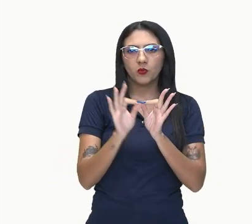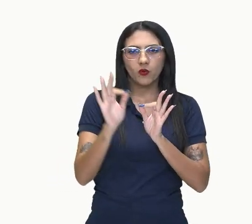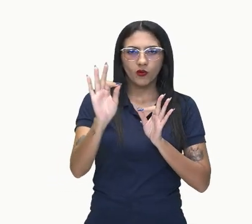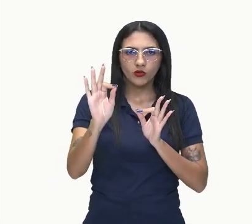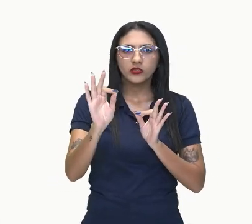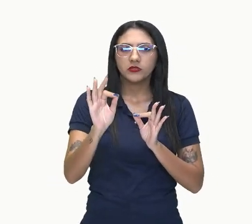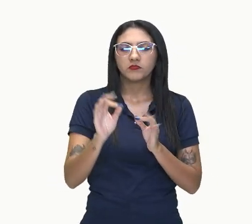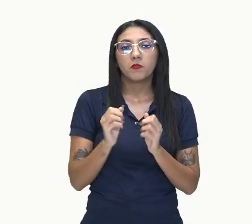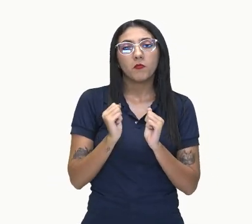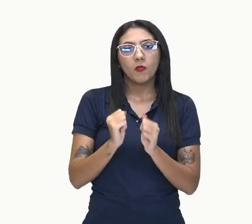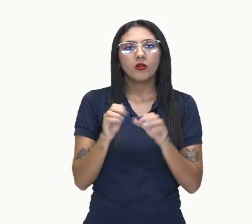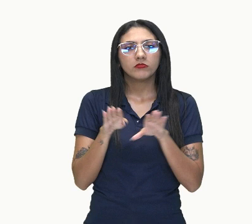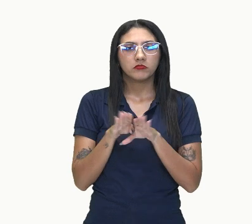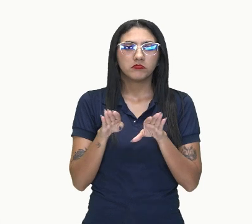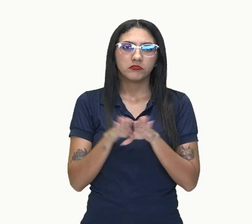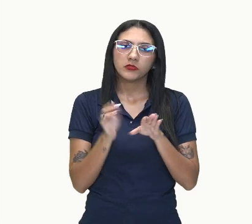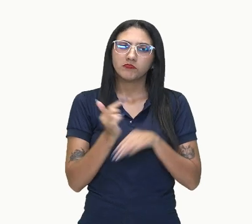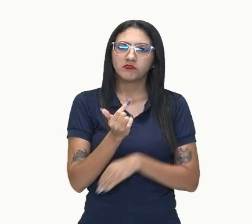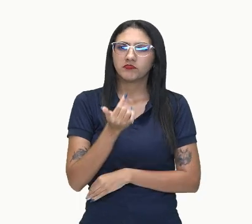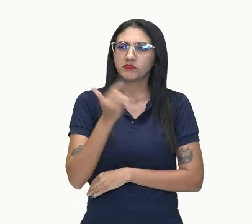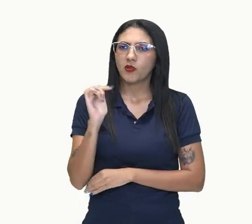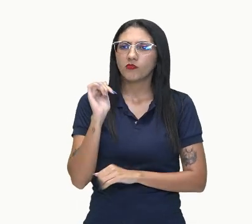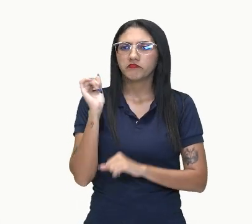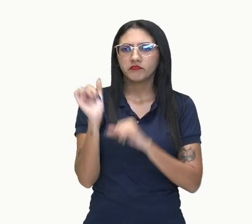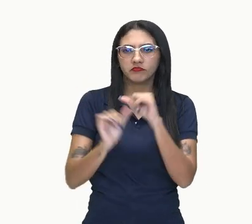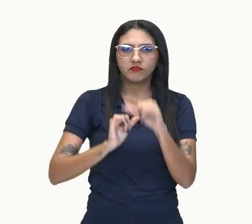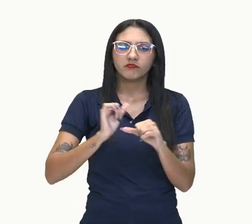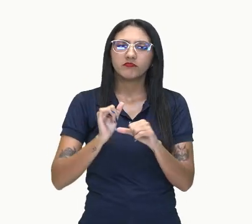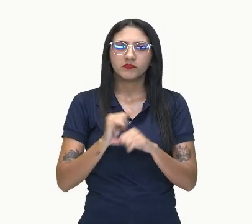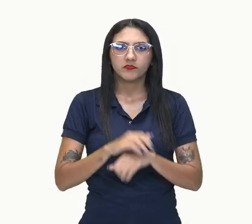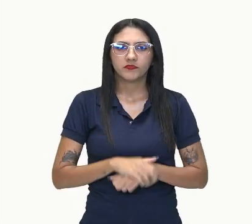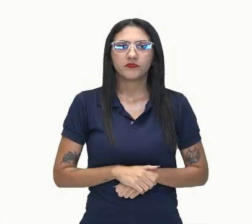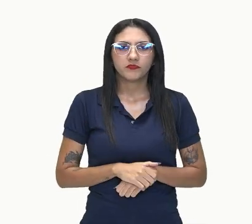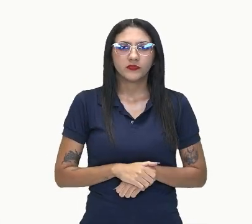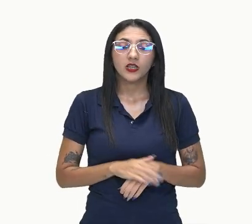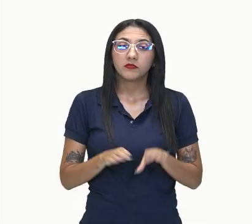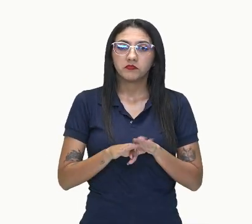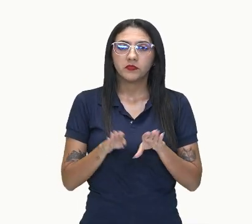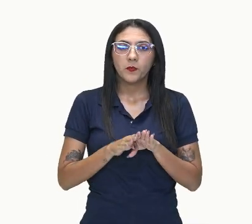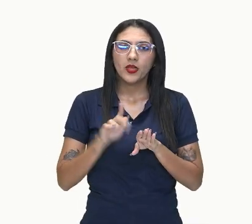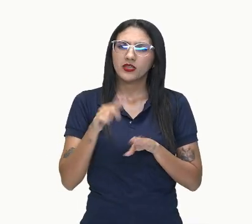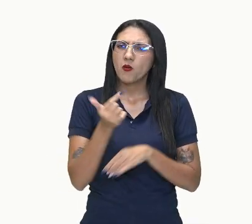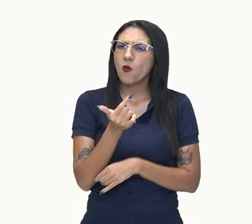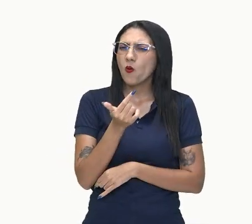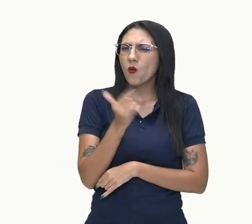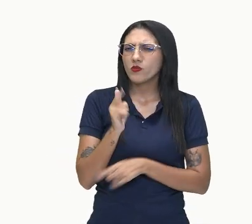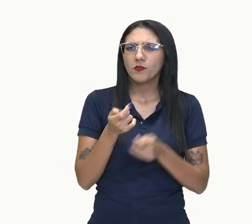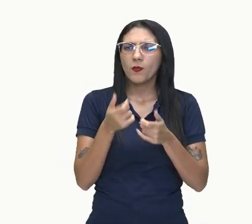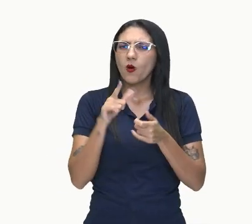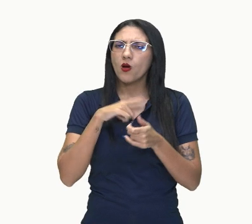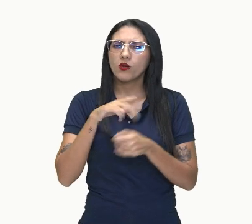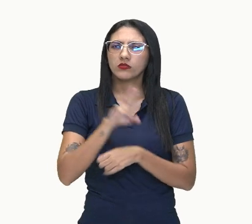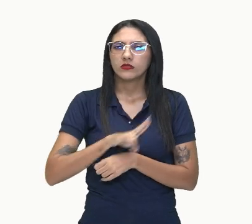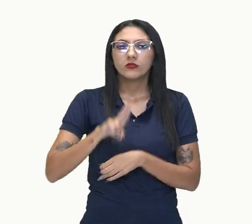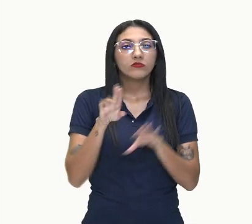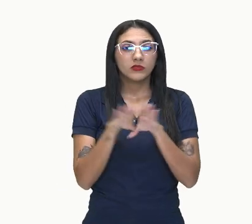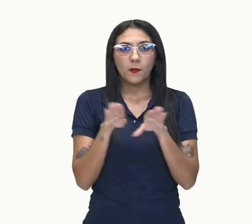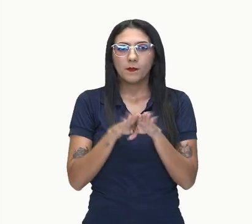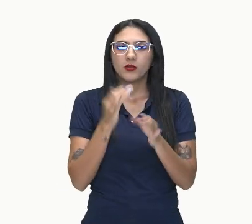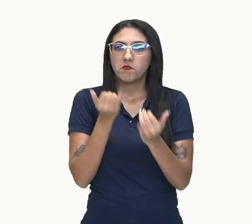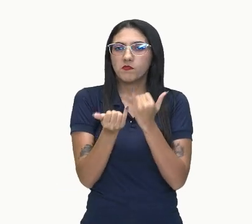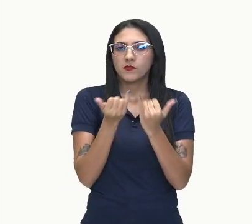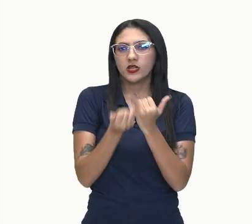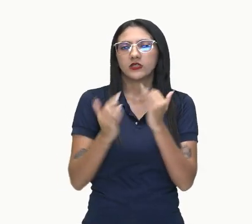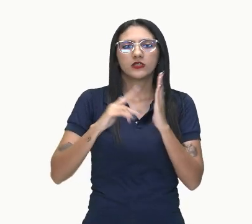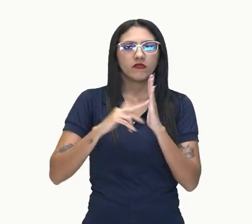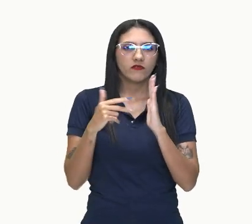than. Tem uma outra forma que não é muito usada, que é o further than, ok? Que é a mesma coisa. Agora